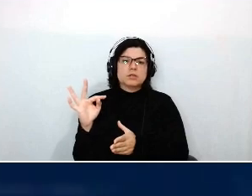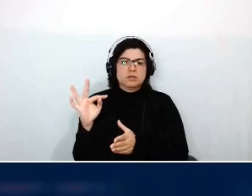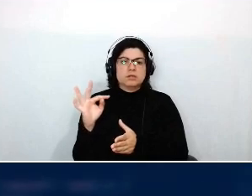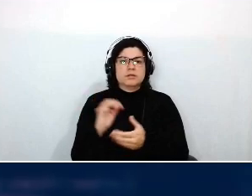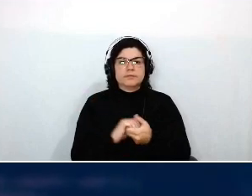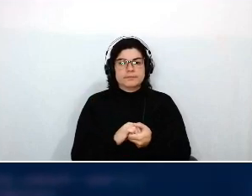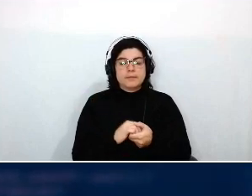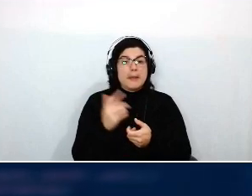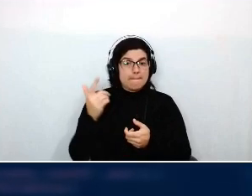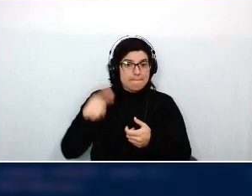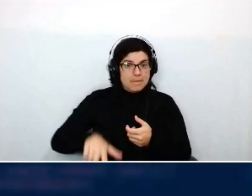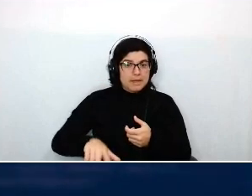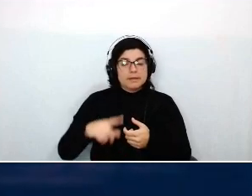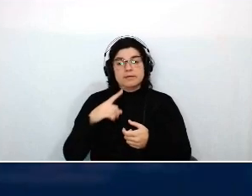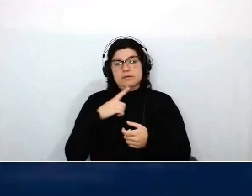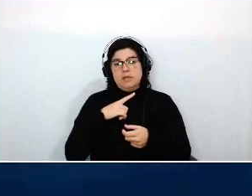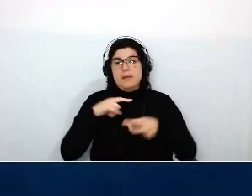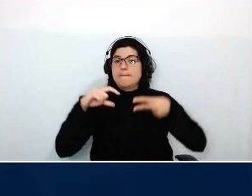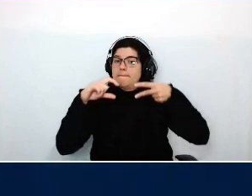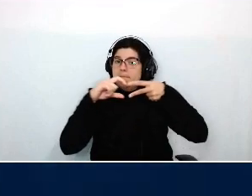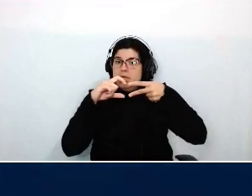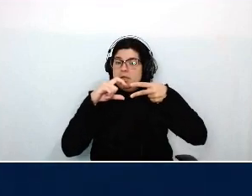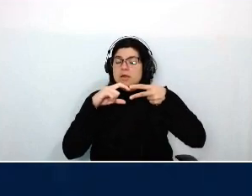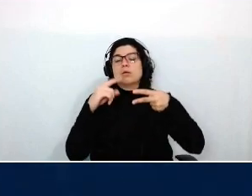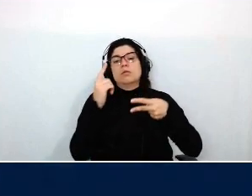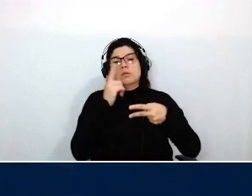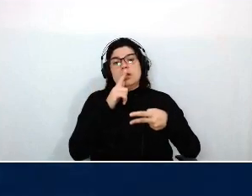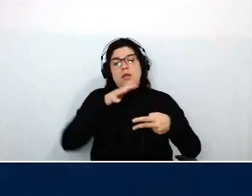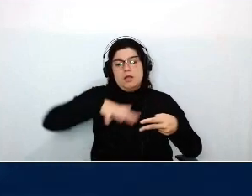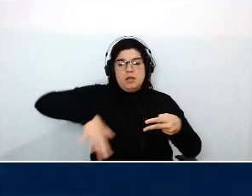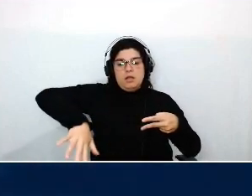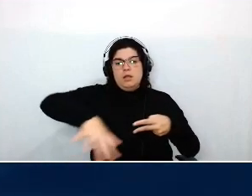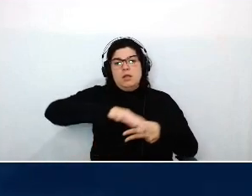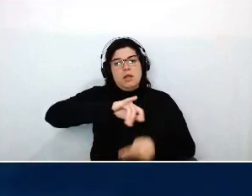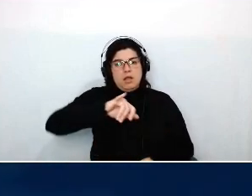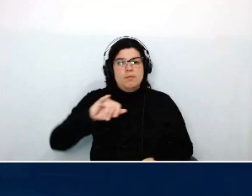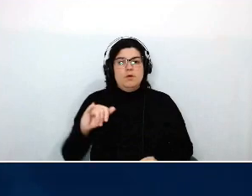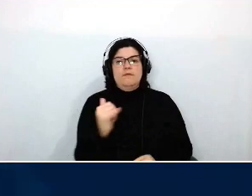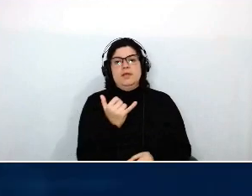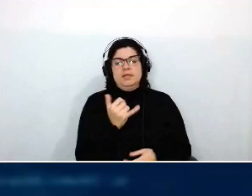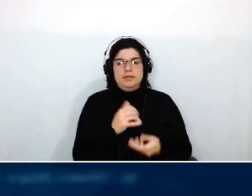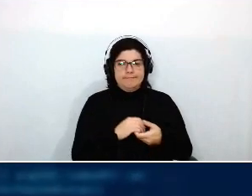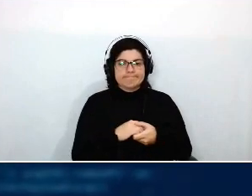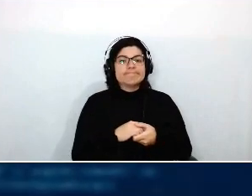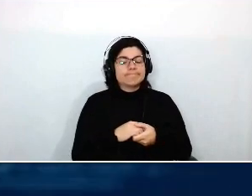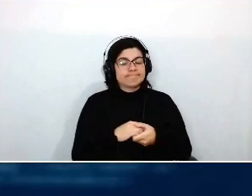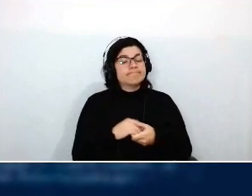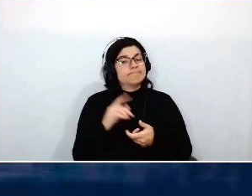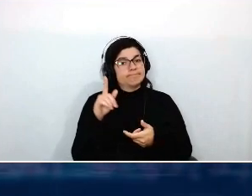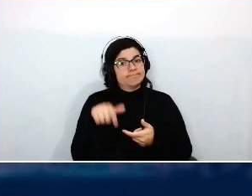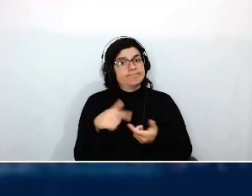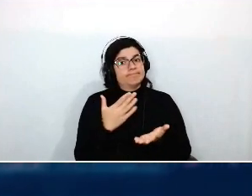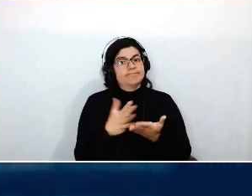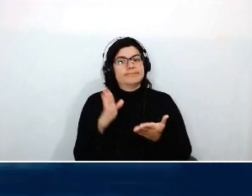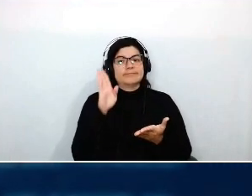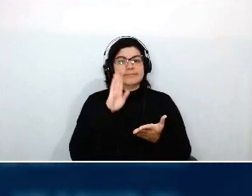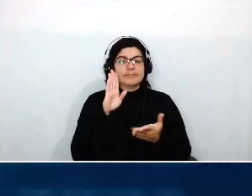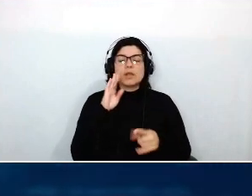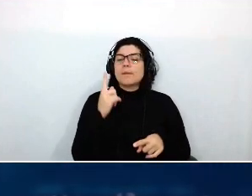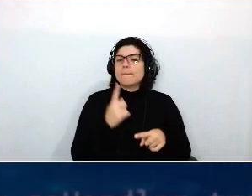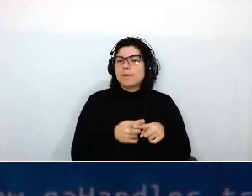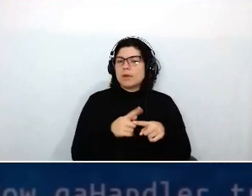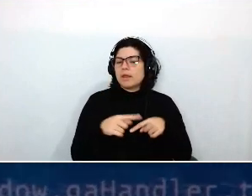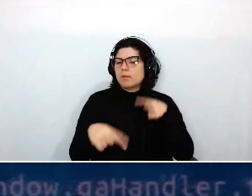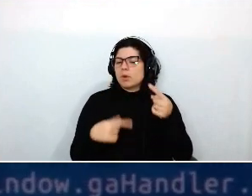Além do que é built-in no PHP, você consegue aproveitar o ecossistema PHP. E aí como é a coisa começa a ficar legal. Já que no fim roda, em